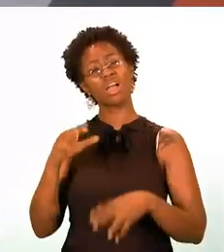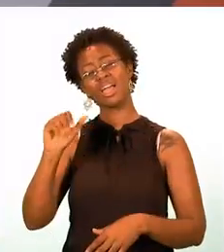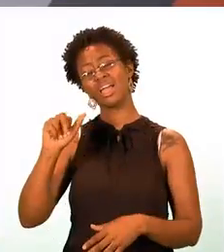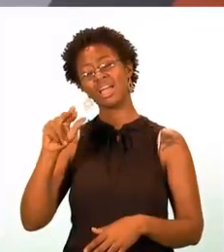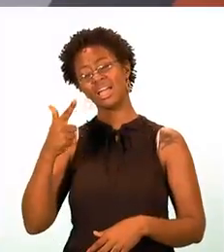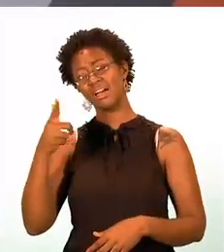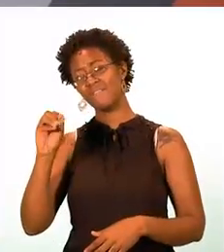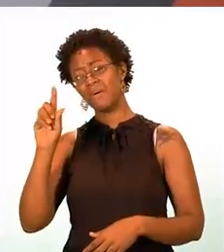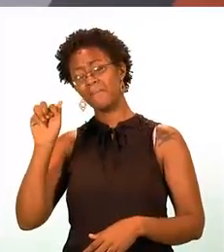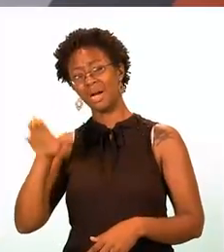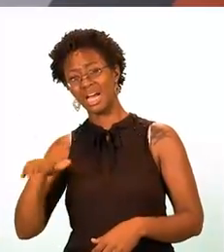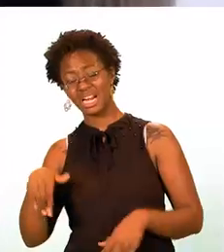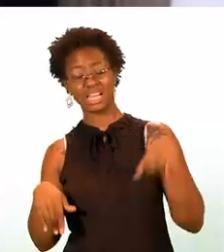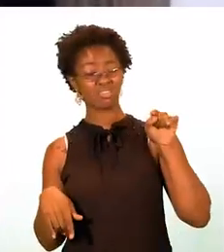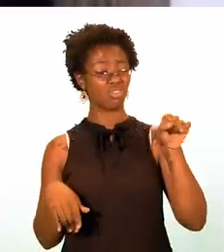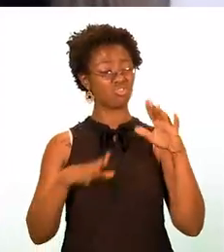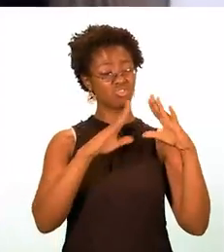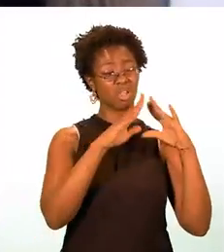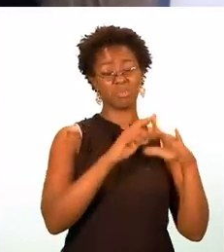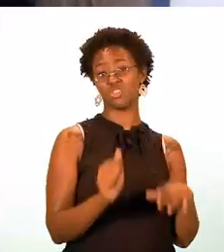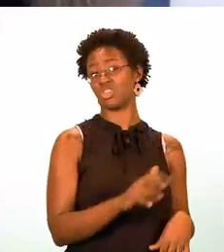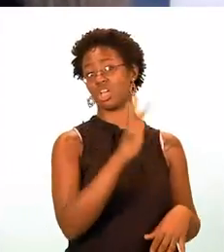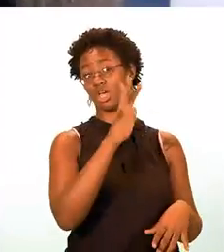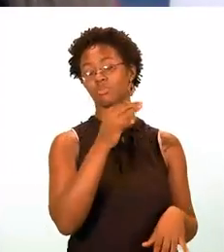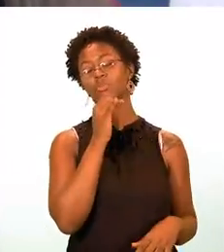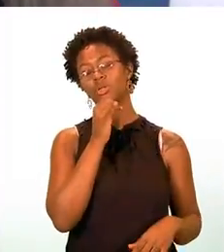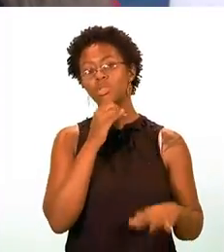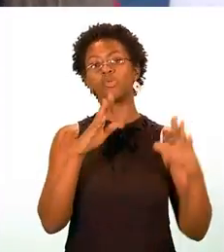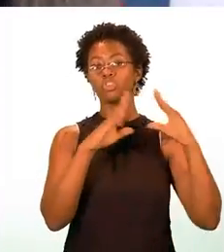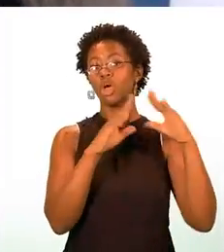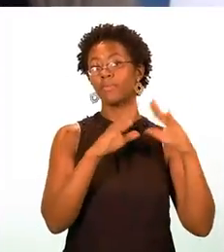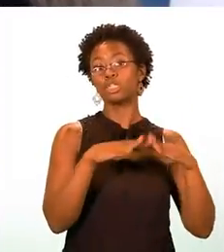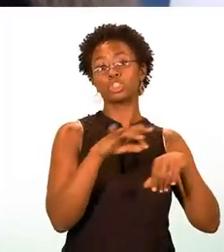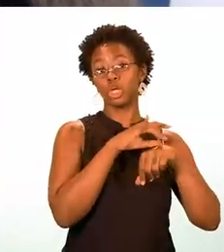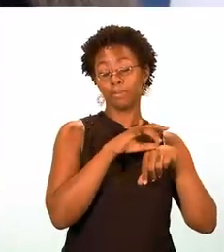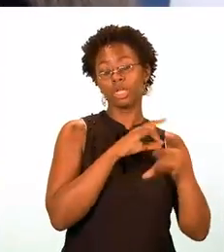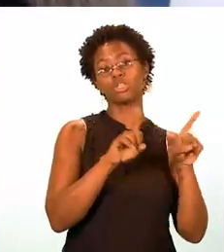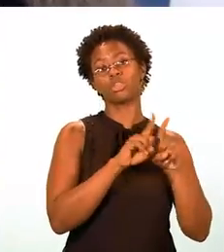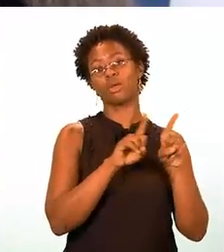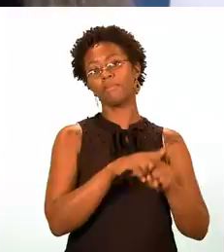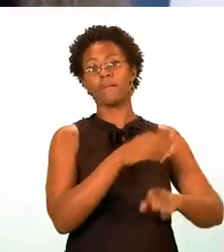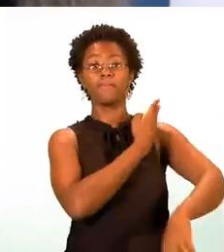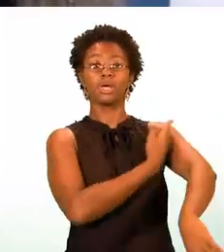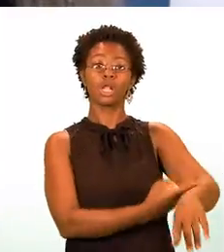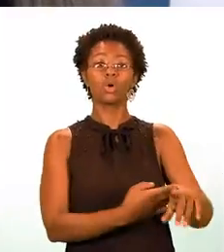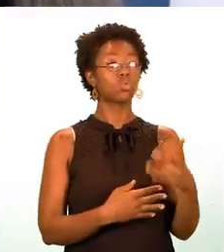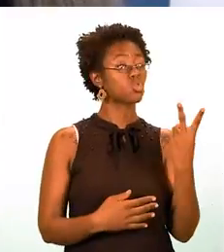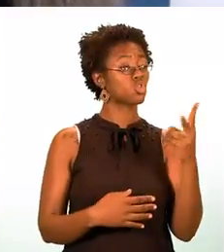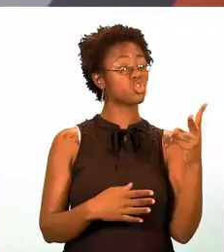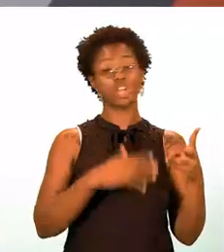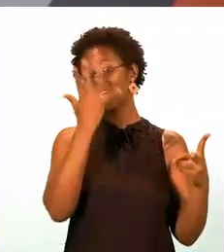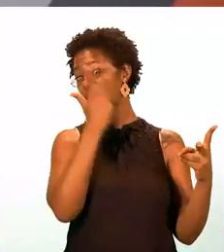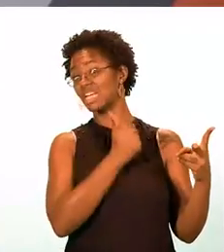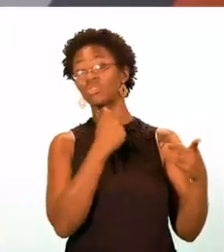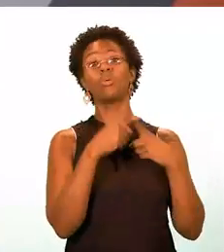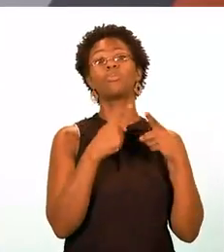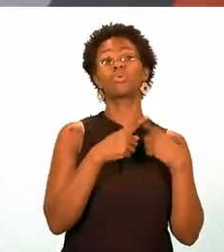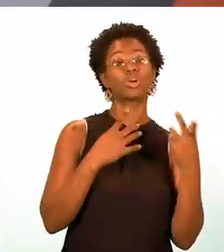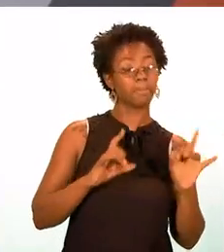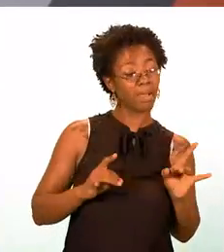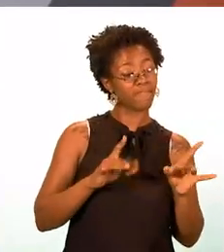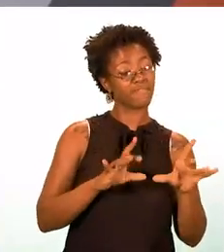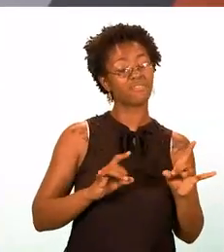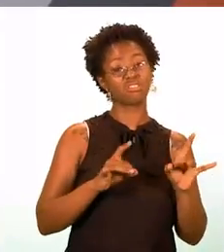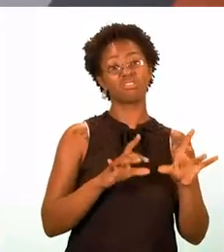a mesma composição química? A gente tem o diamante negro, tem o diamante branco, os dois são belíssimos. Então eu não entendo por que que o